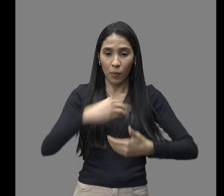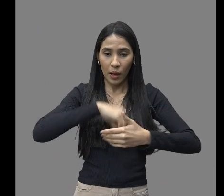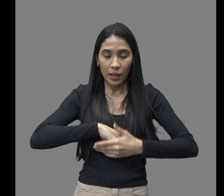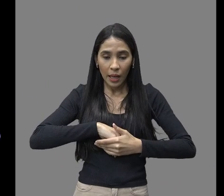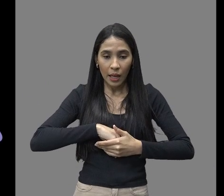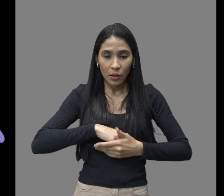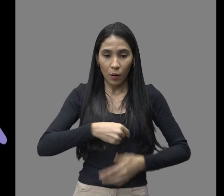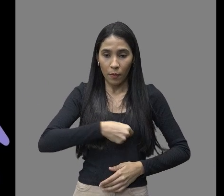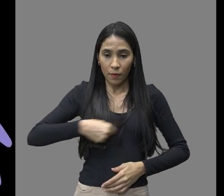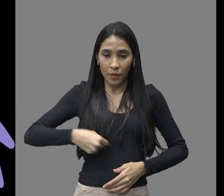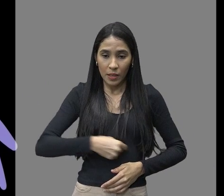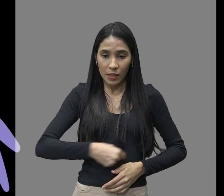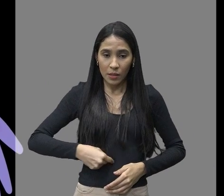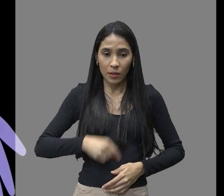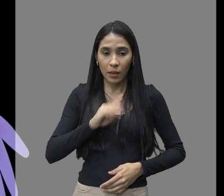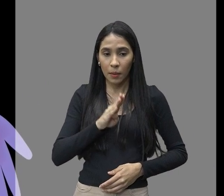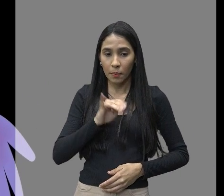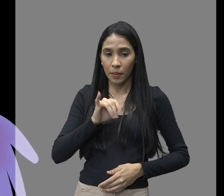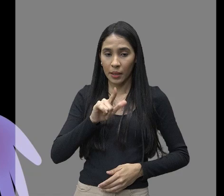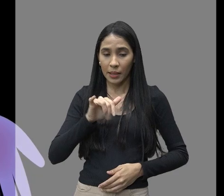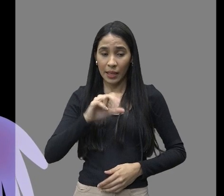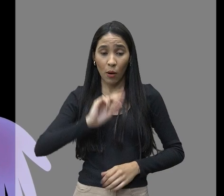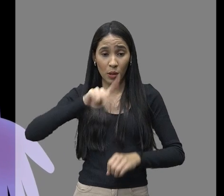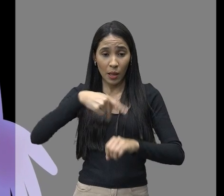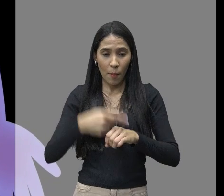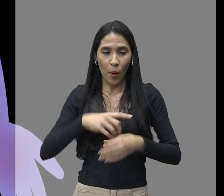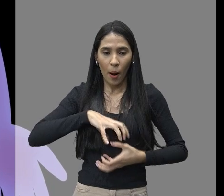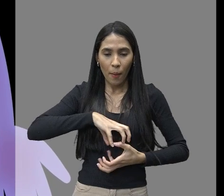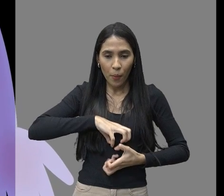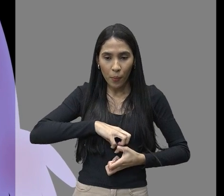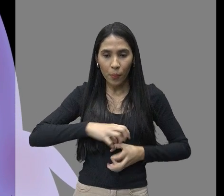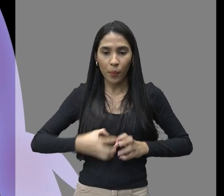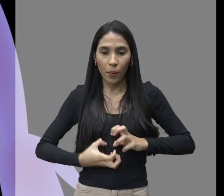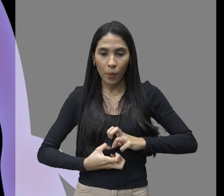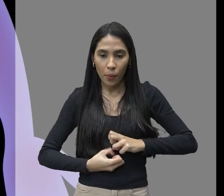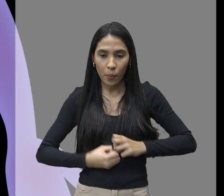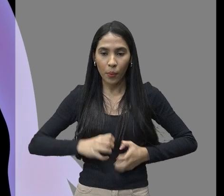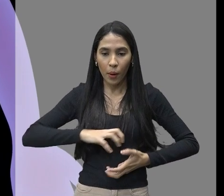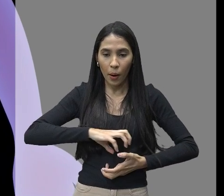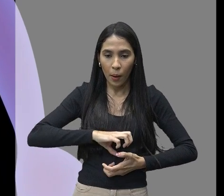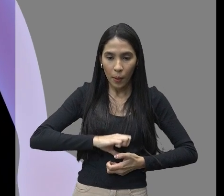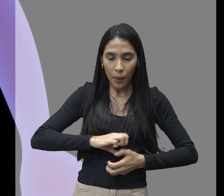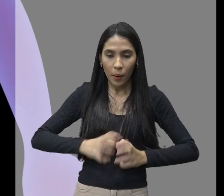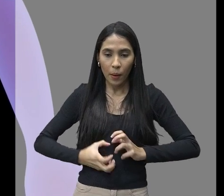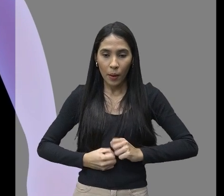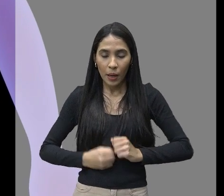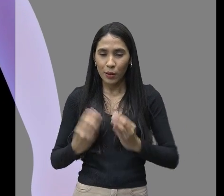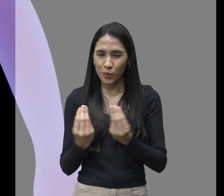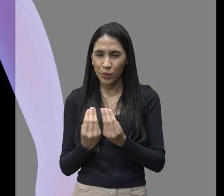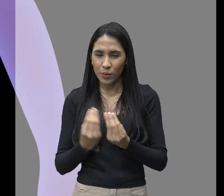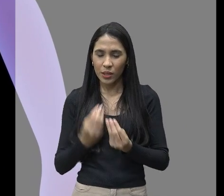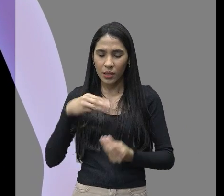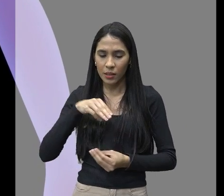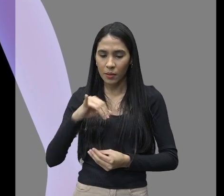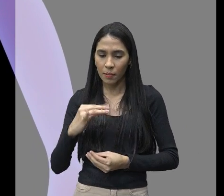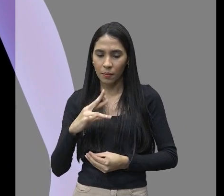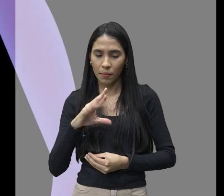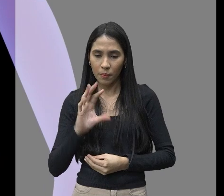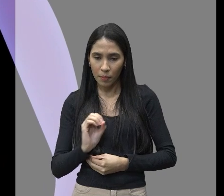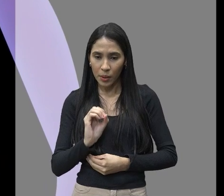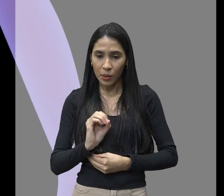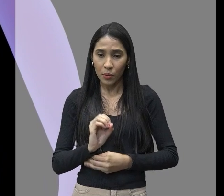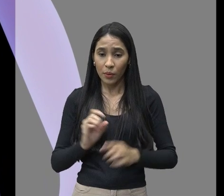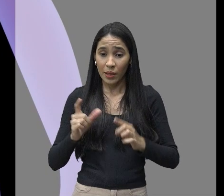biliar. Na sequência, os nutrientes digeridos são absorvidos pelas microvilosidades do intestino delgado e caem